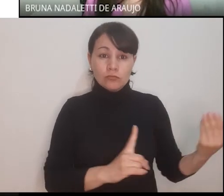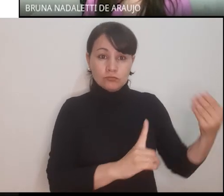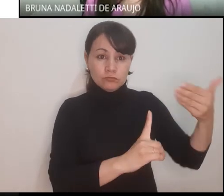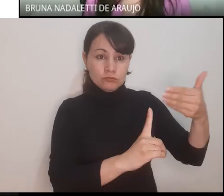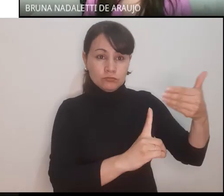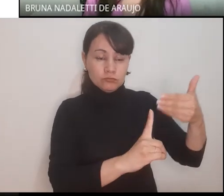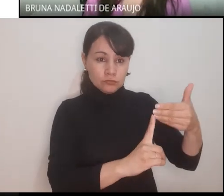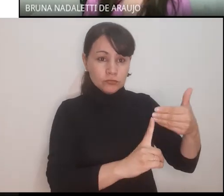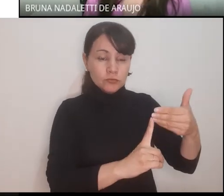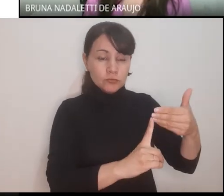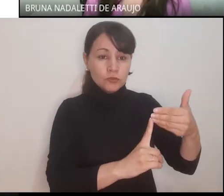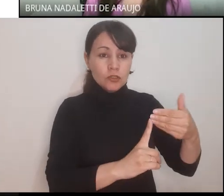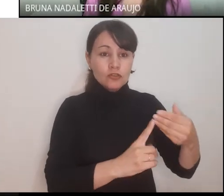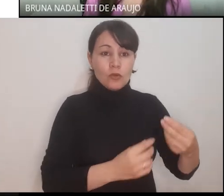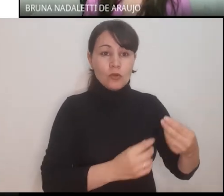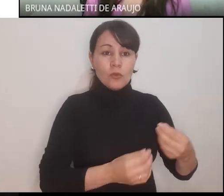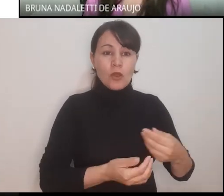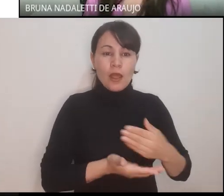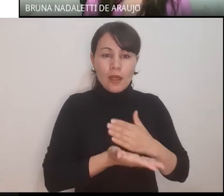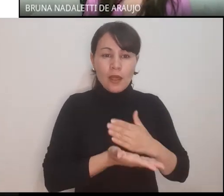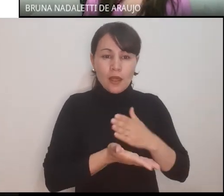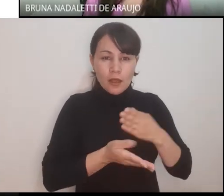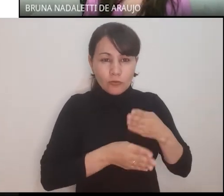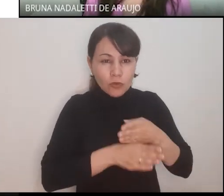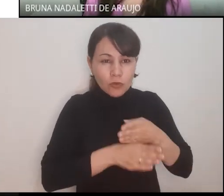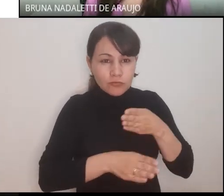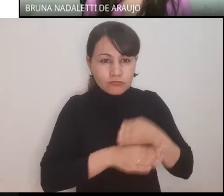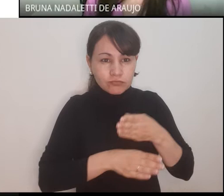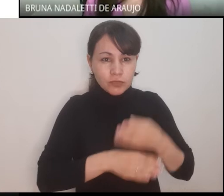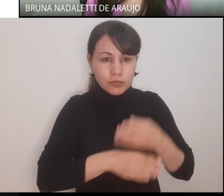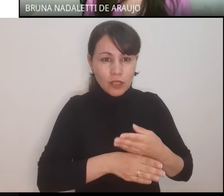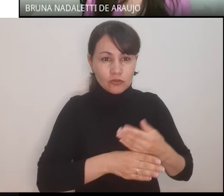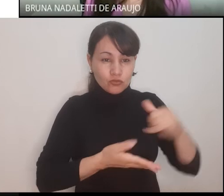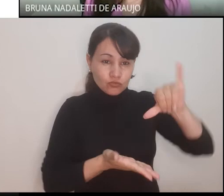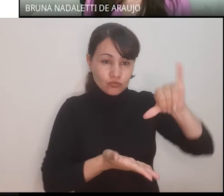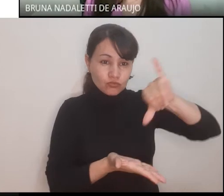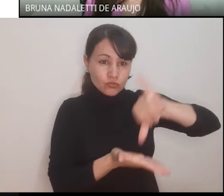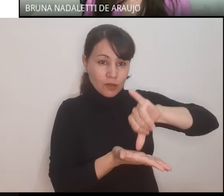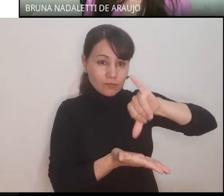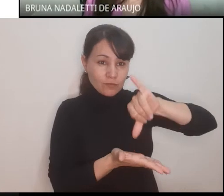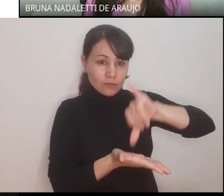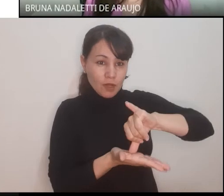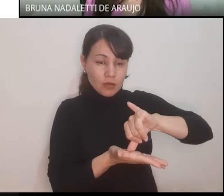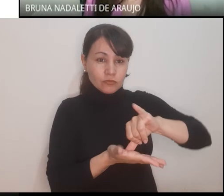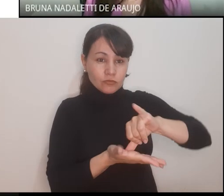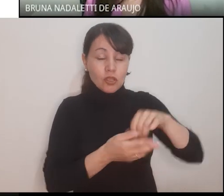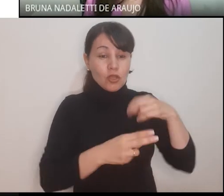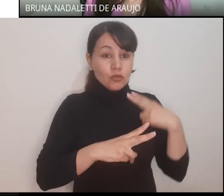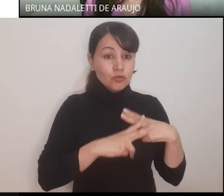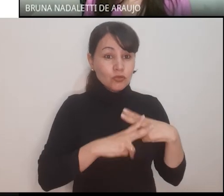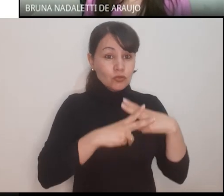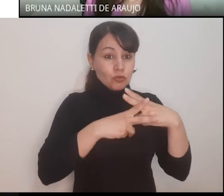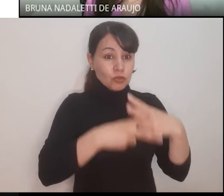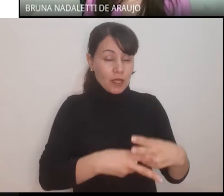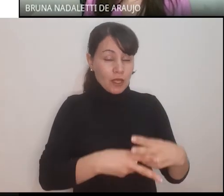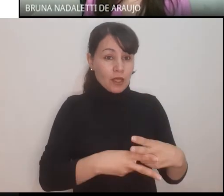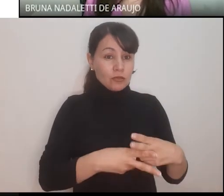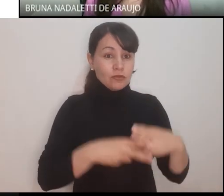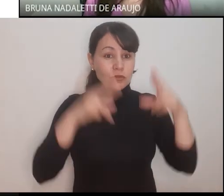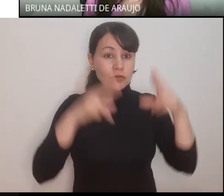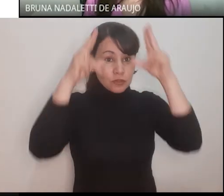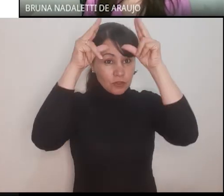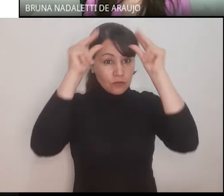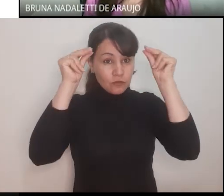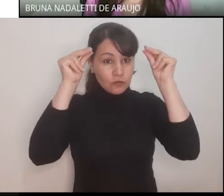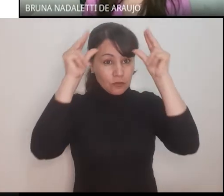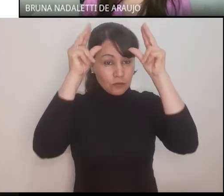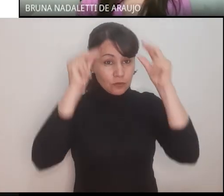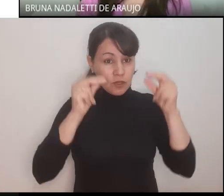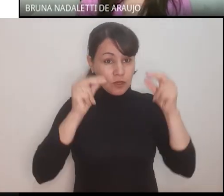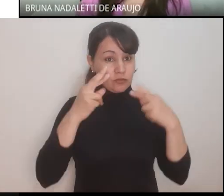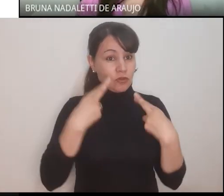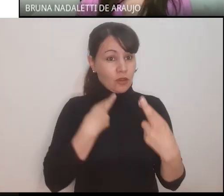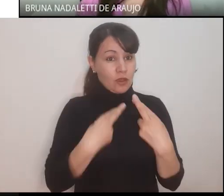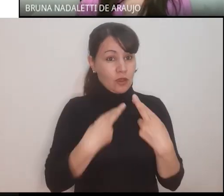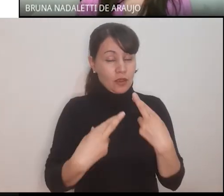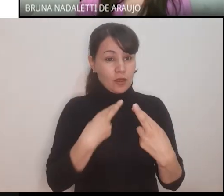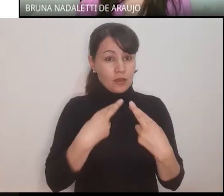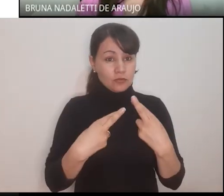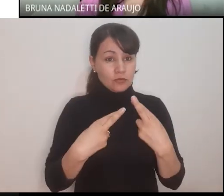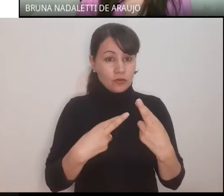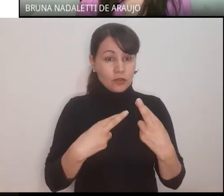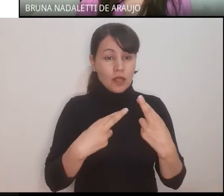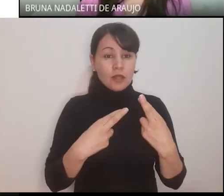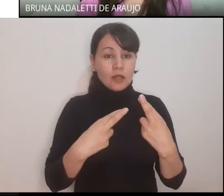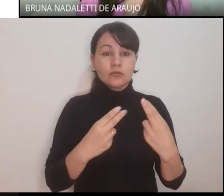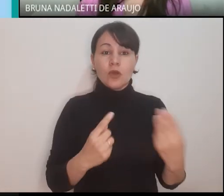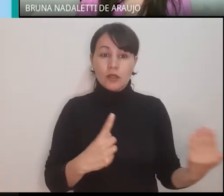especificamente sobre o acesso venoso central e os cuidados específicos de enfermagem relacionados a esse